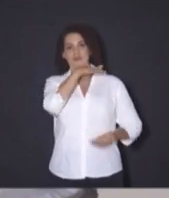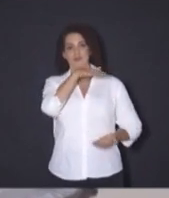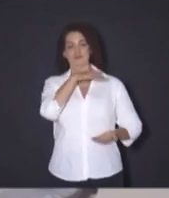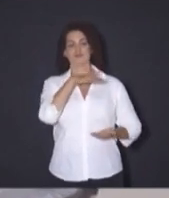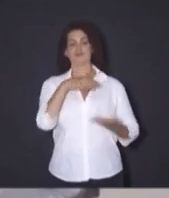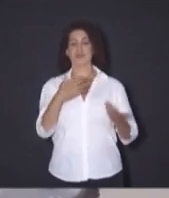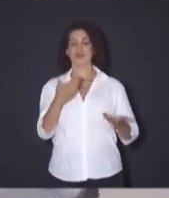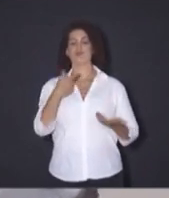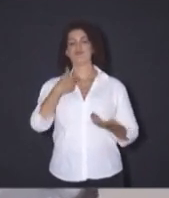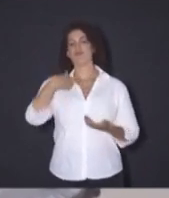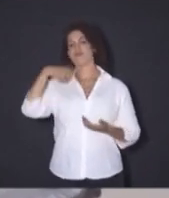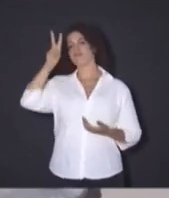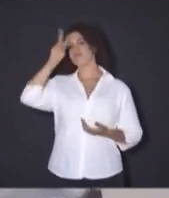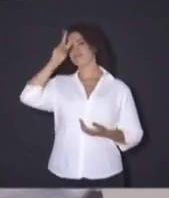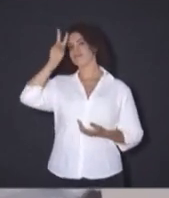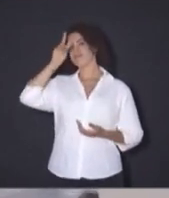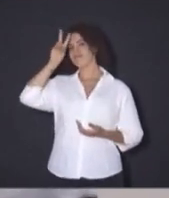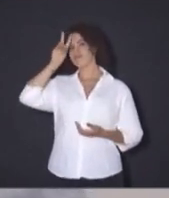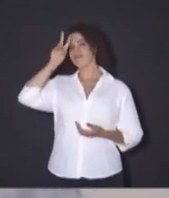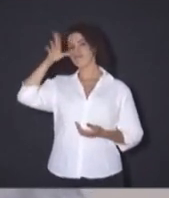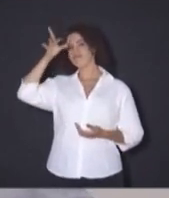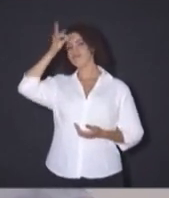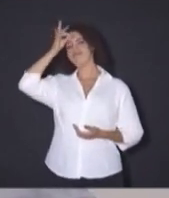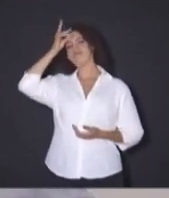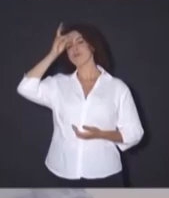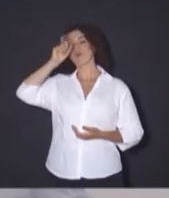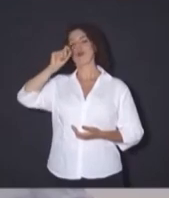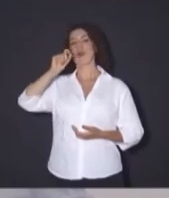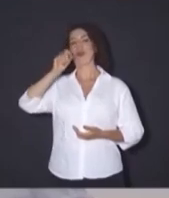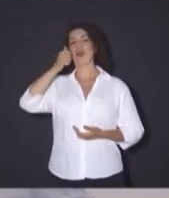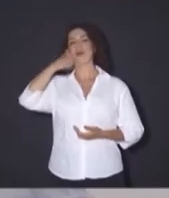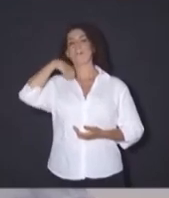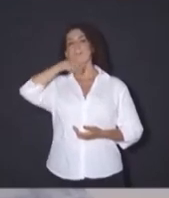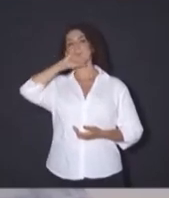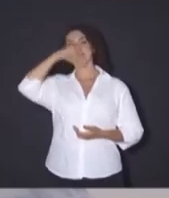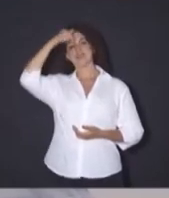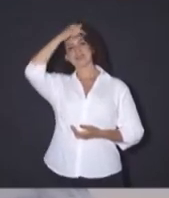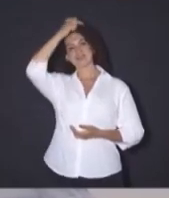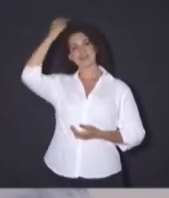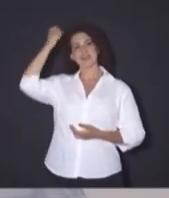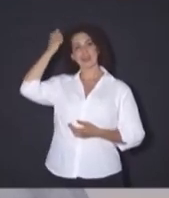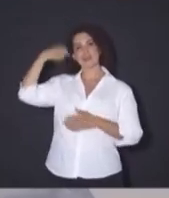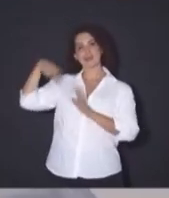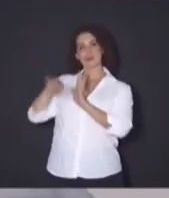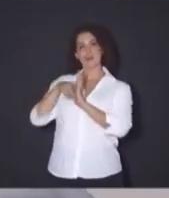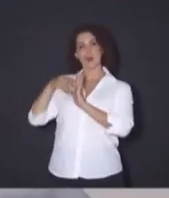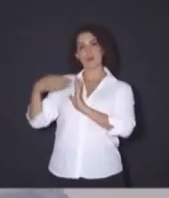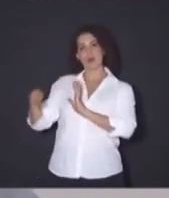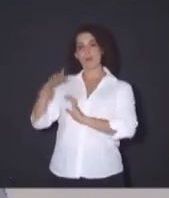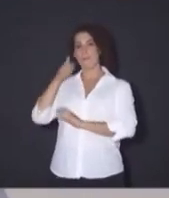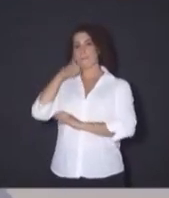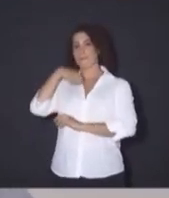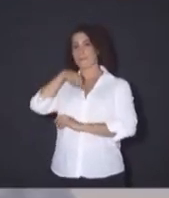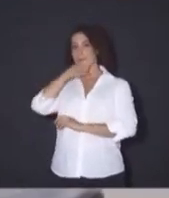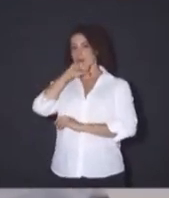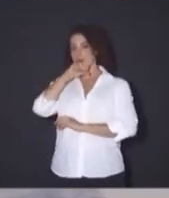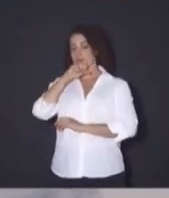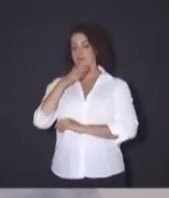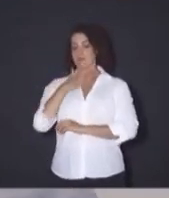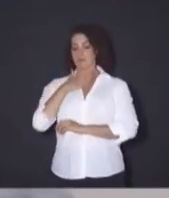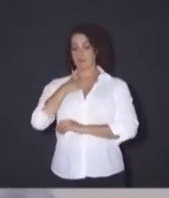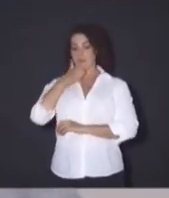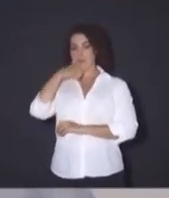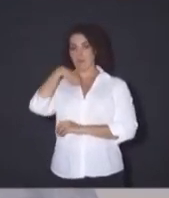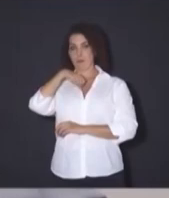eu lembro, o que eu tenho na lembrança é a mãe de santo de minha mãe, né, minha mãe mostrando,